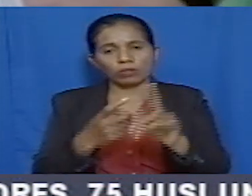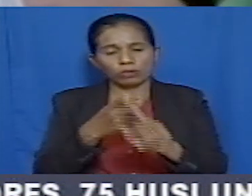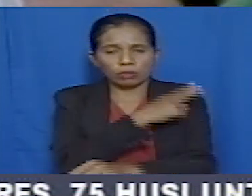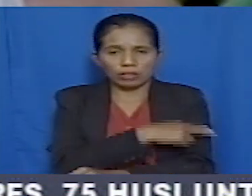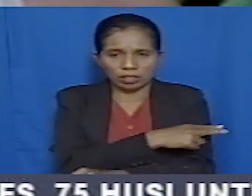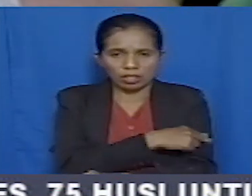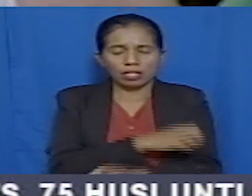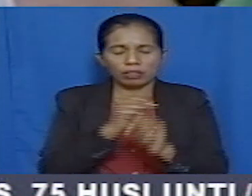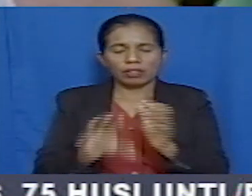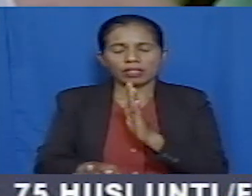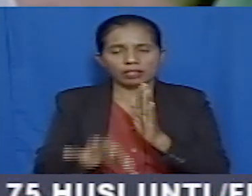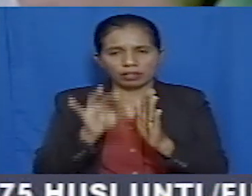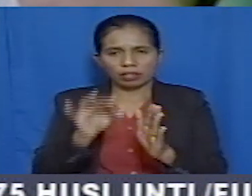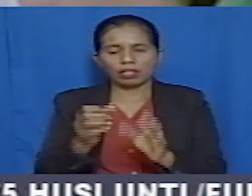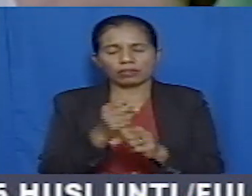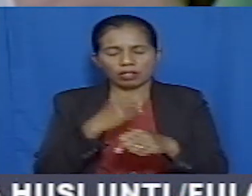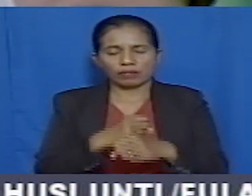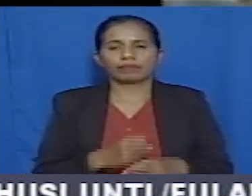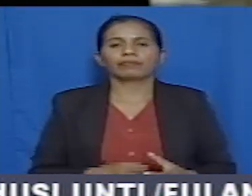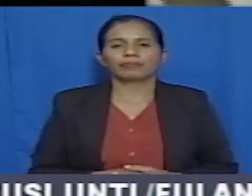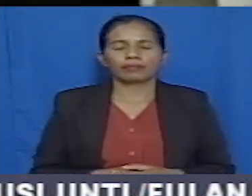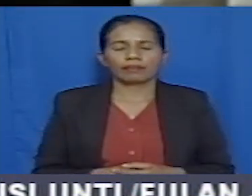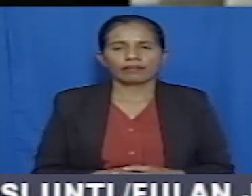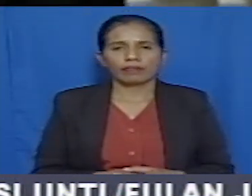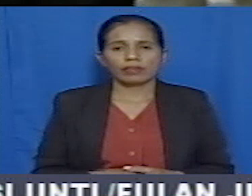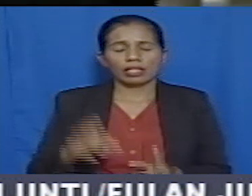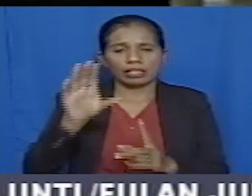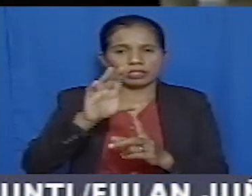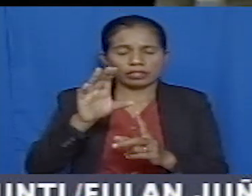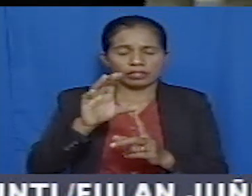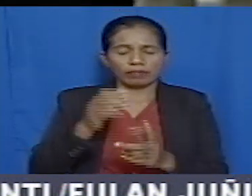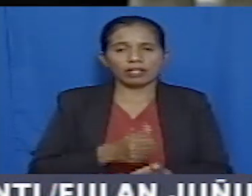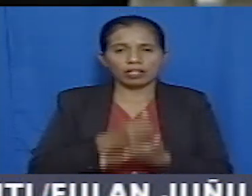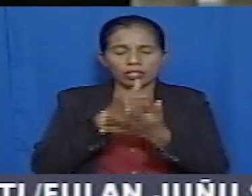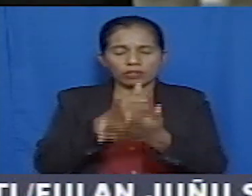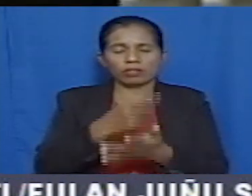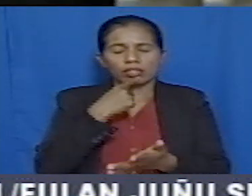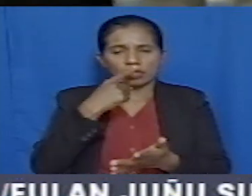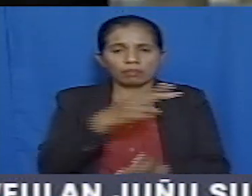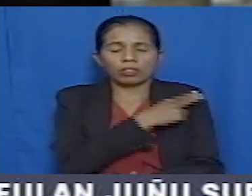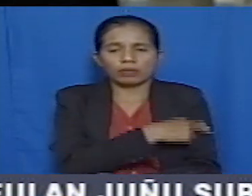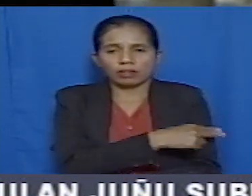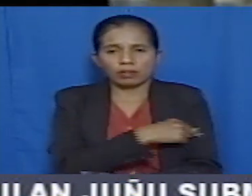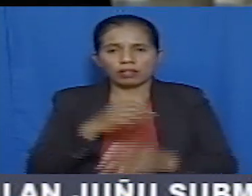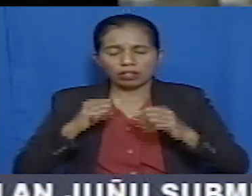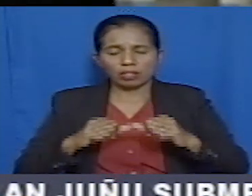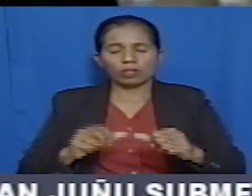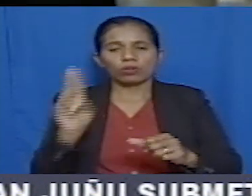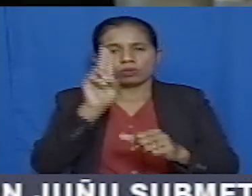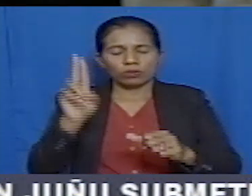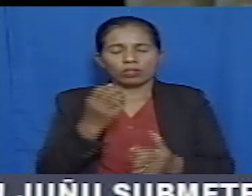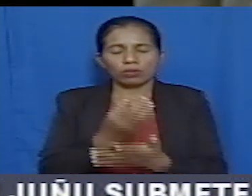ita bel hetantan restu na itu halu aktif jadi. Koordinador apoio sosial civil rekomenda ba klinika atau